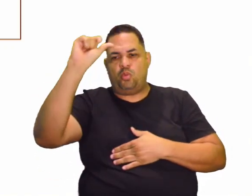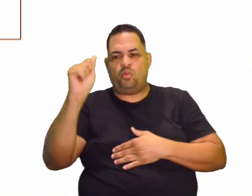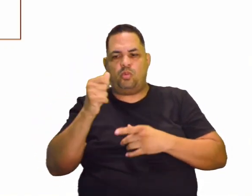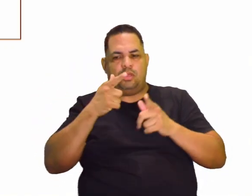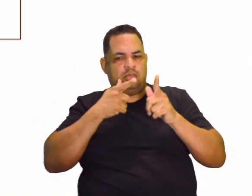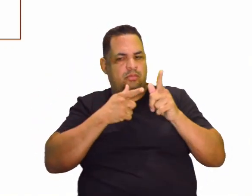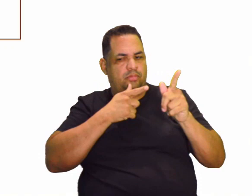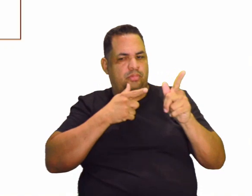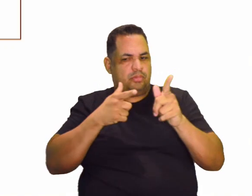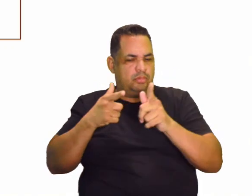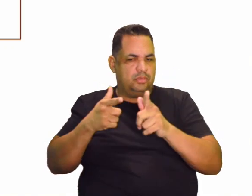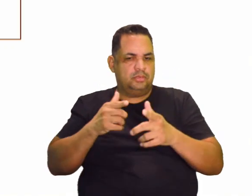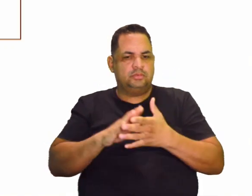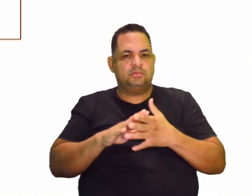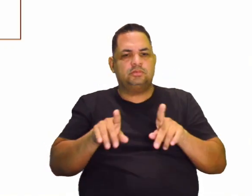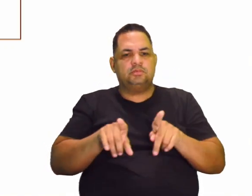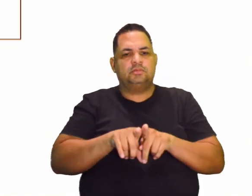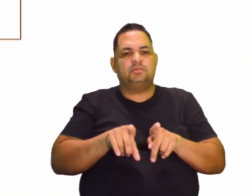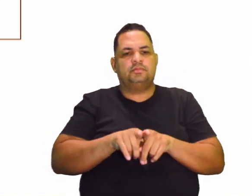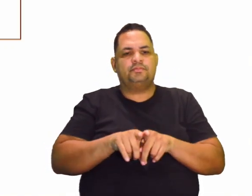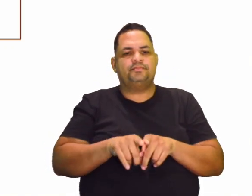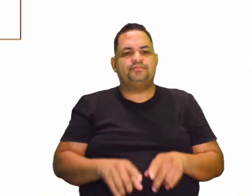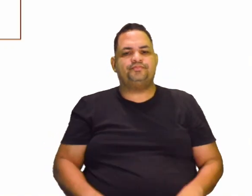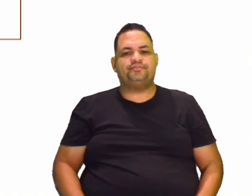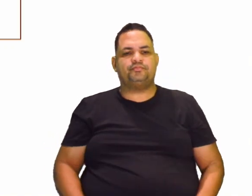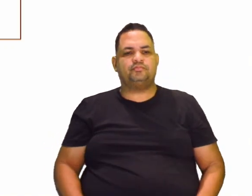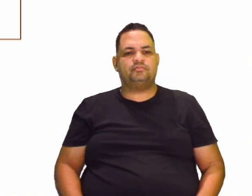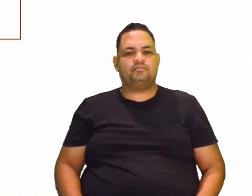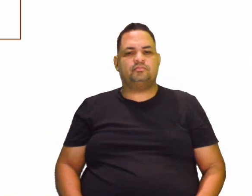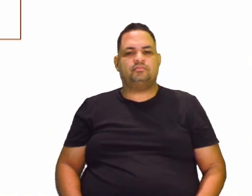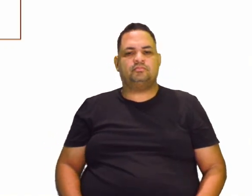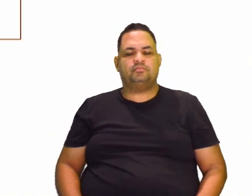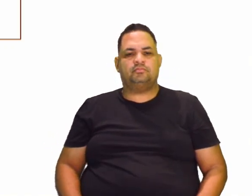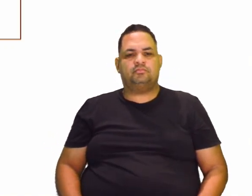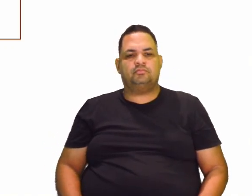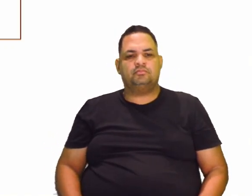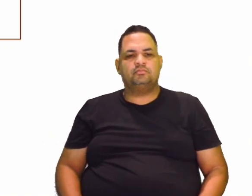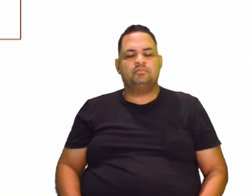uma obra de um